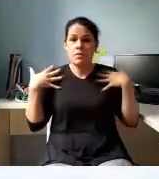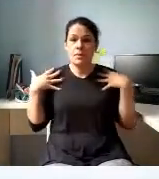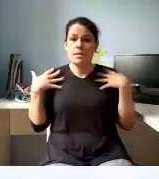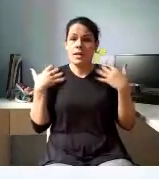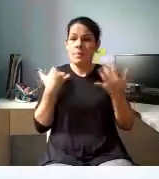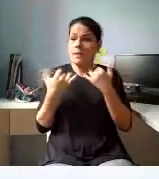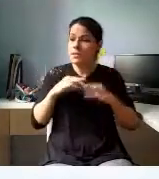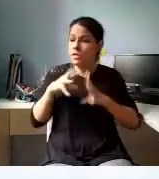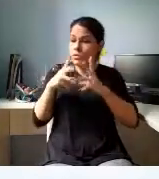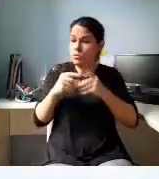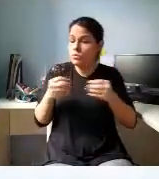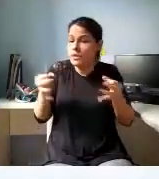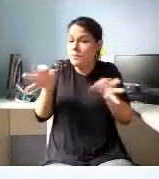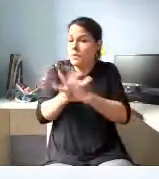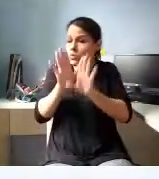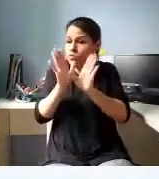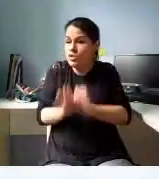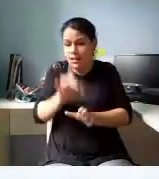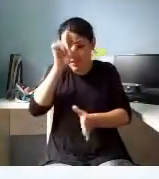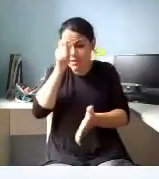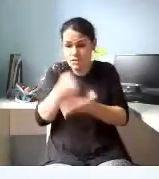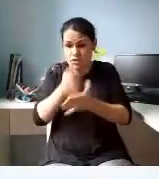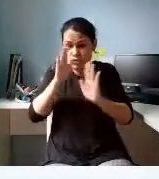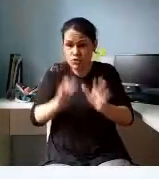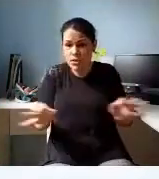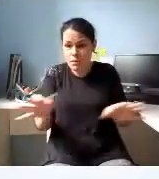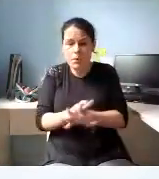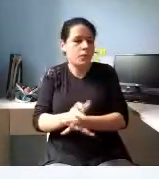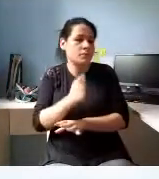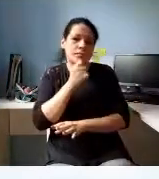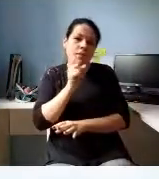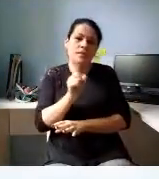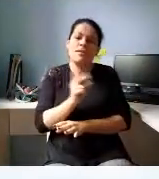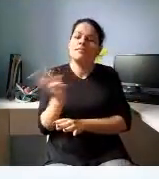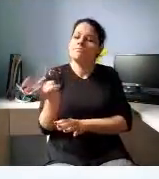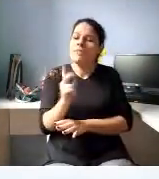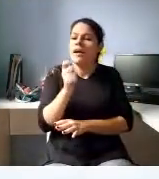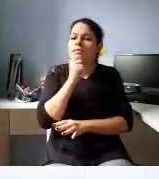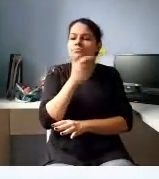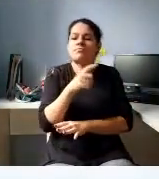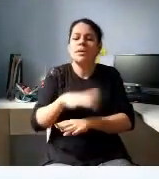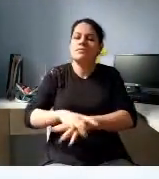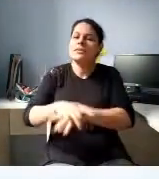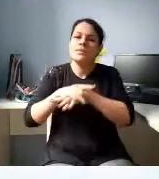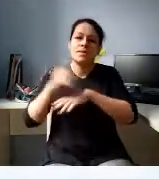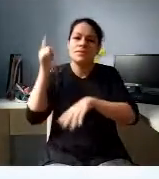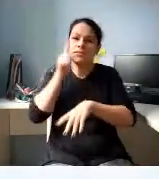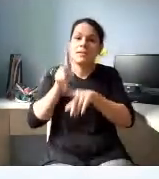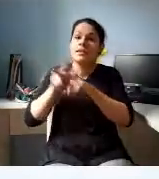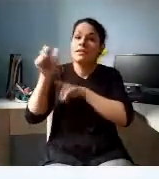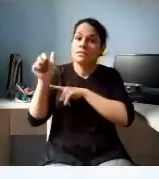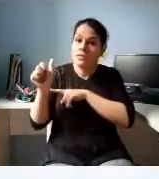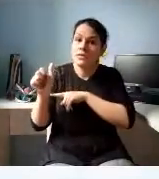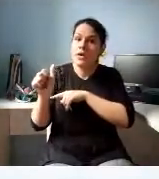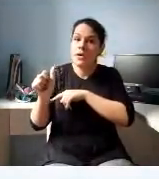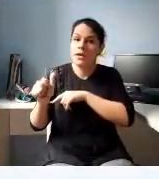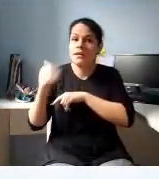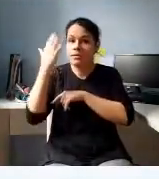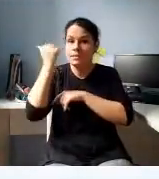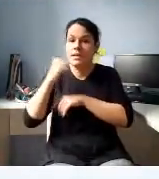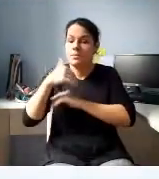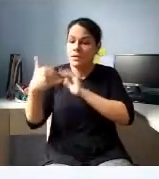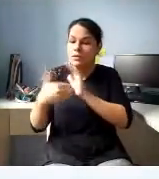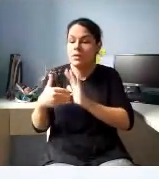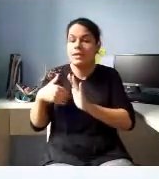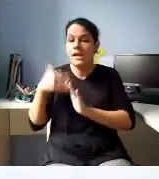jogado, acho que não está nada definido. Eu acho que nenhum dos dois tem segurança, né, com essa fragilidade das relações que eles estabelecem entre